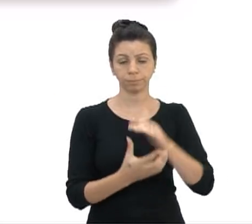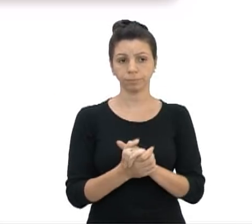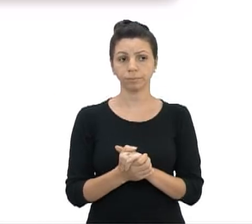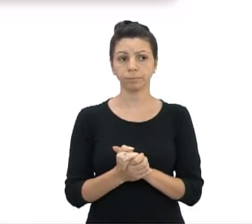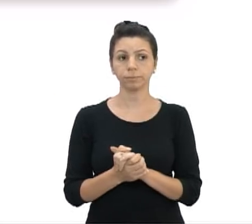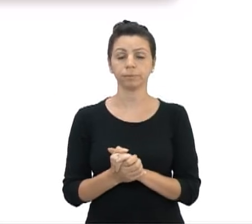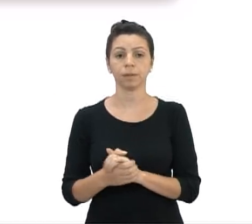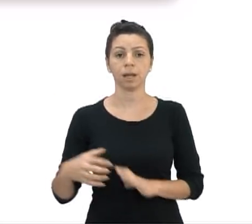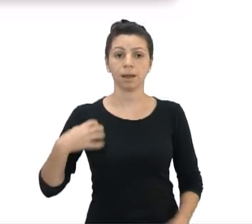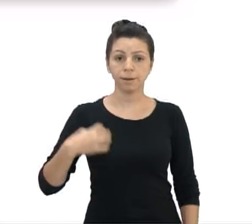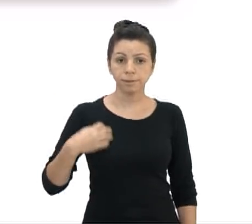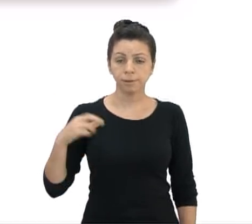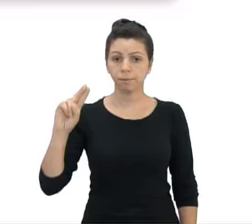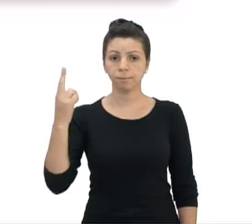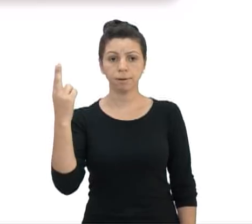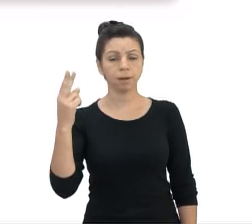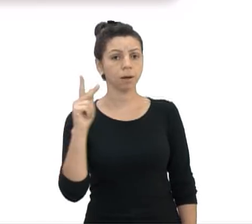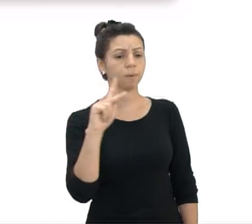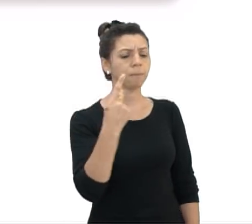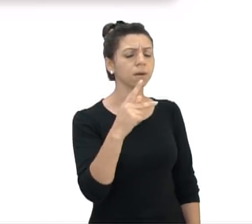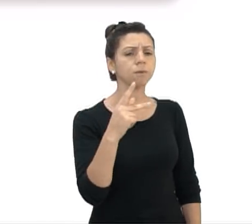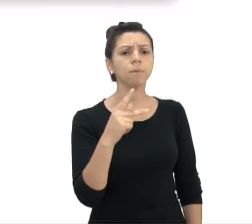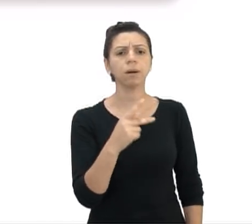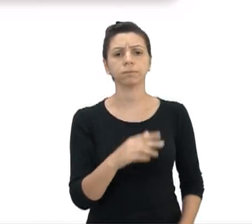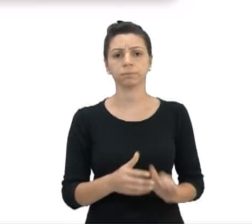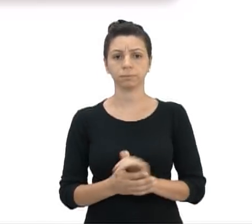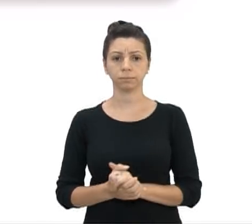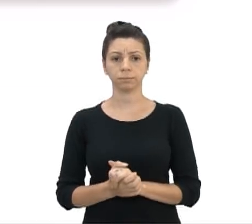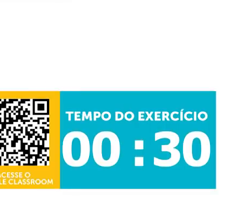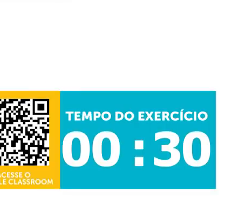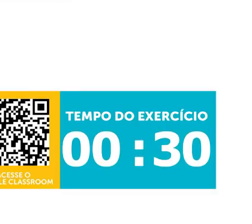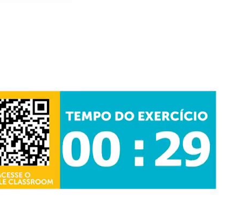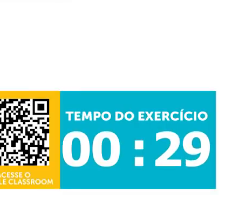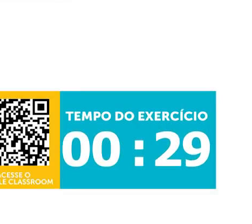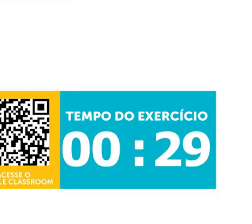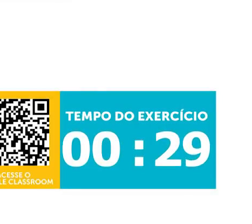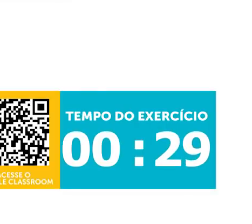Argentina, Uruguai ou o Paraguai? Qual deles?